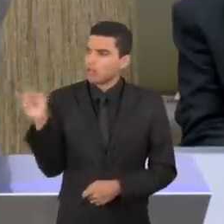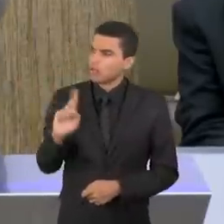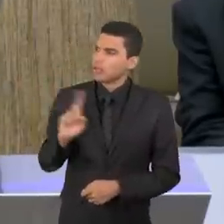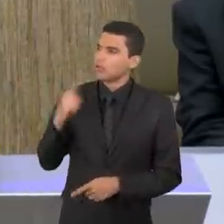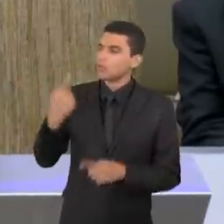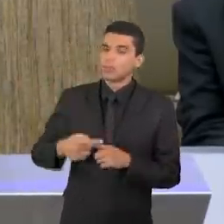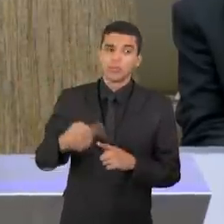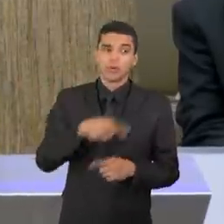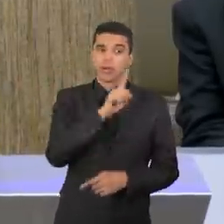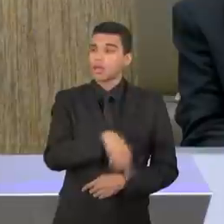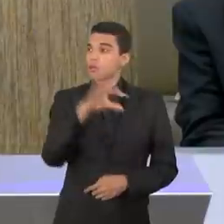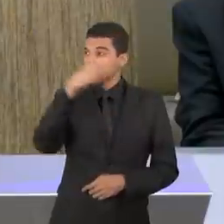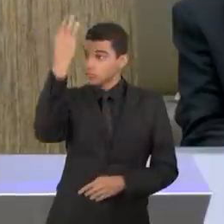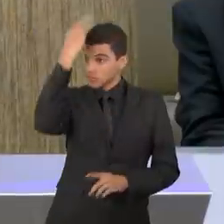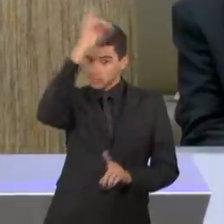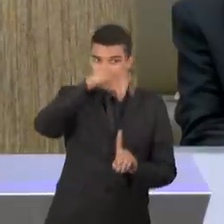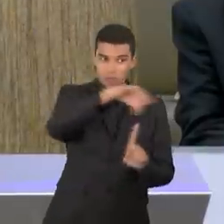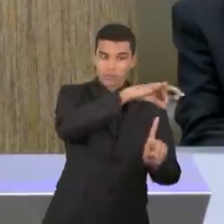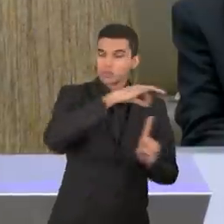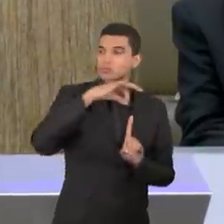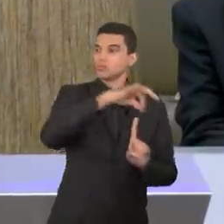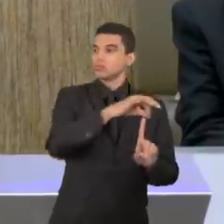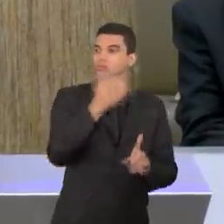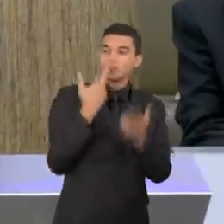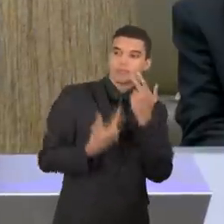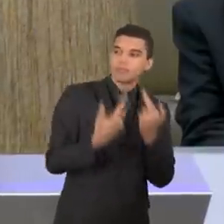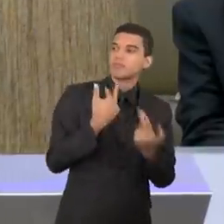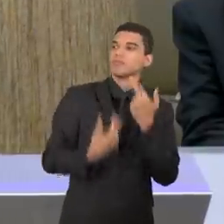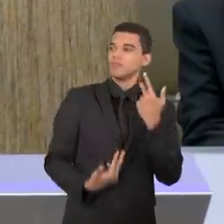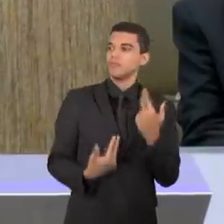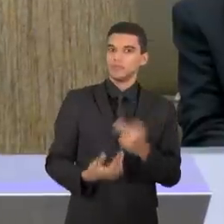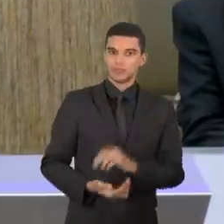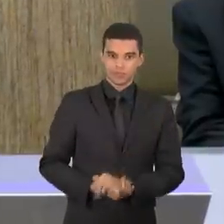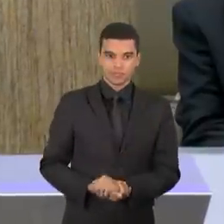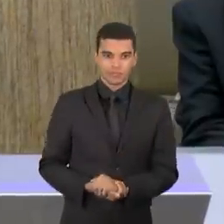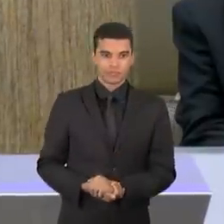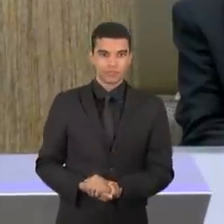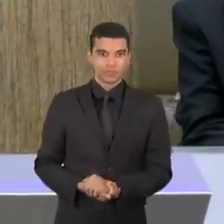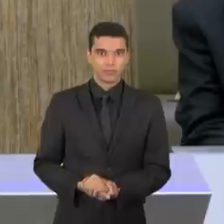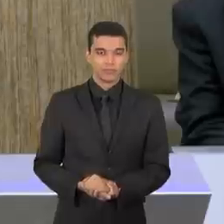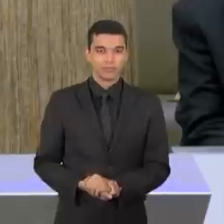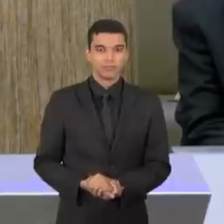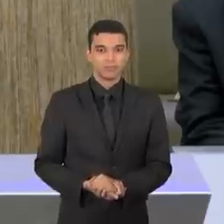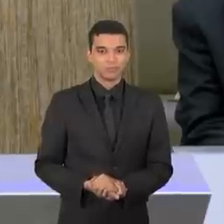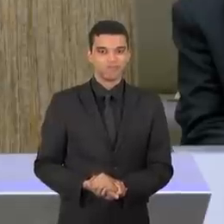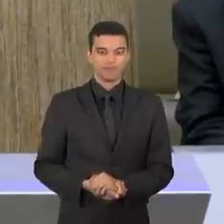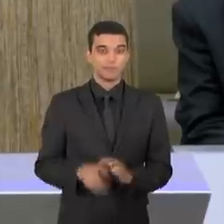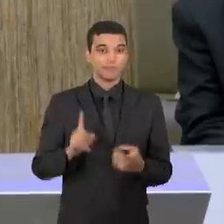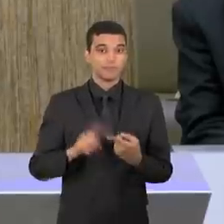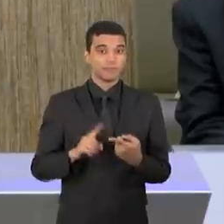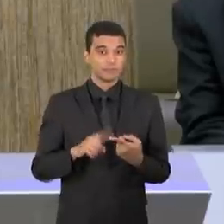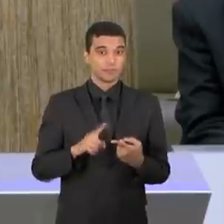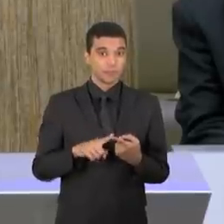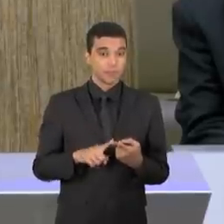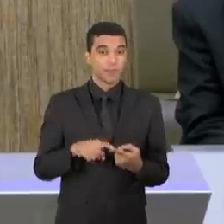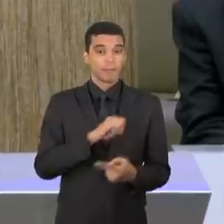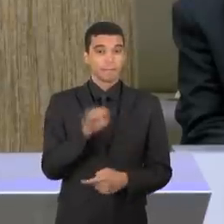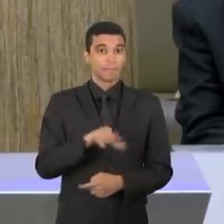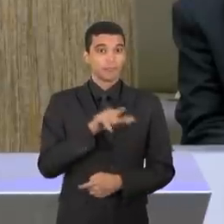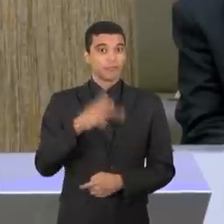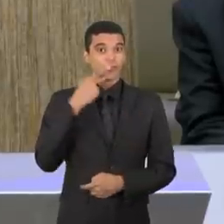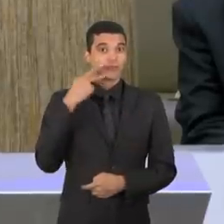já apontou lá para frente, falando do dia do Senhor, comparando